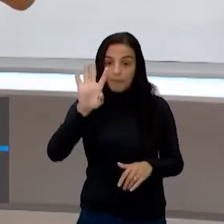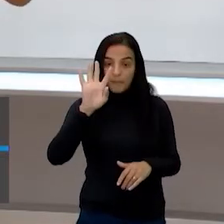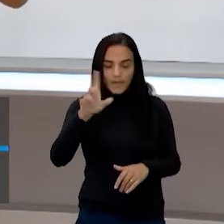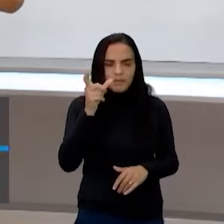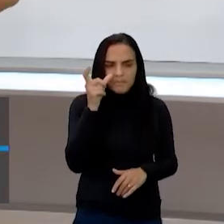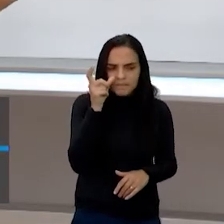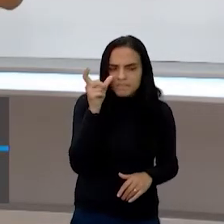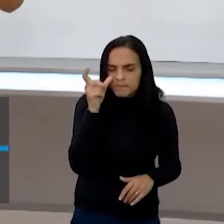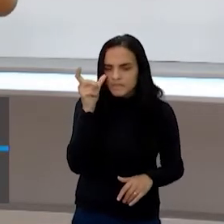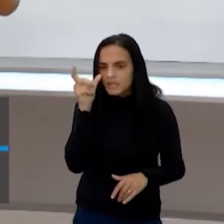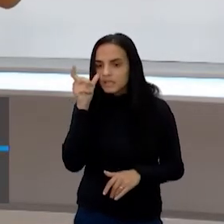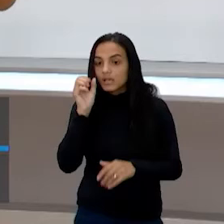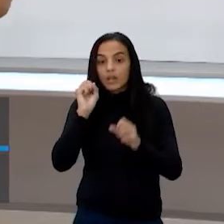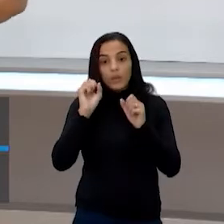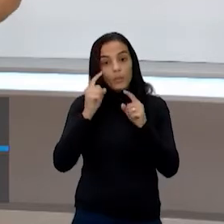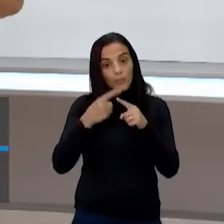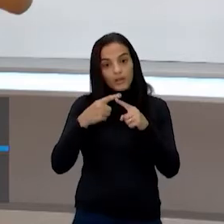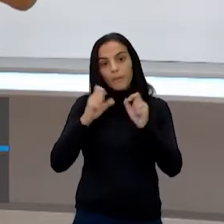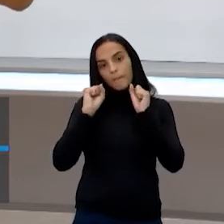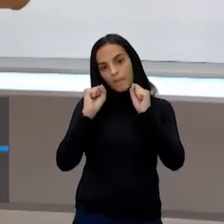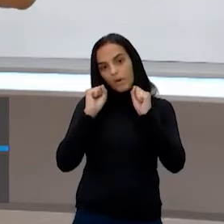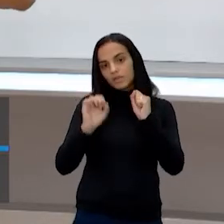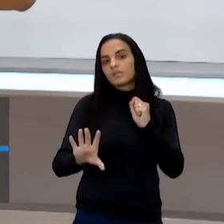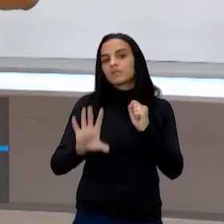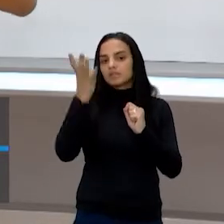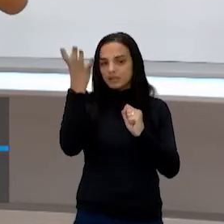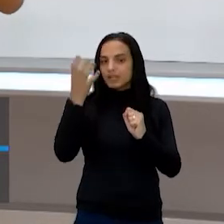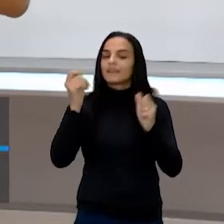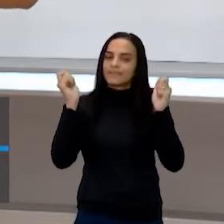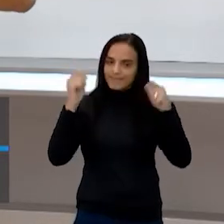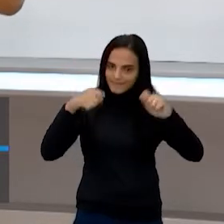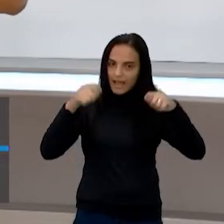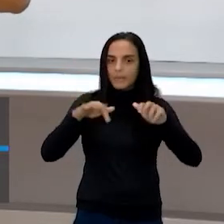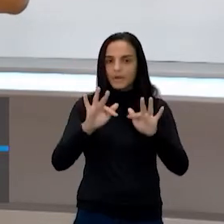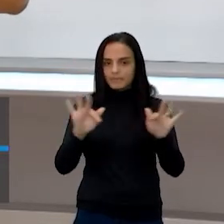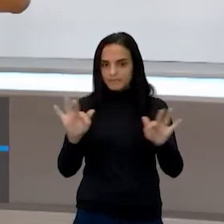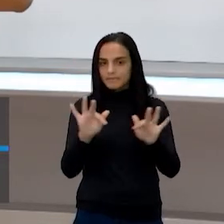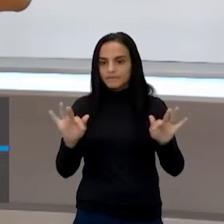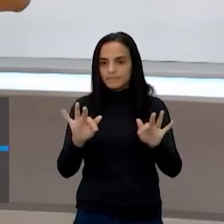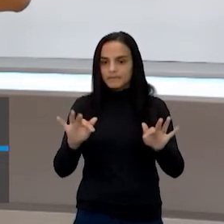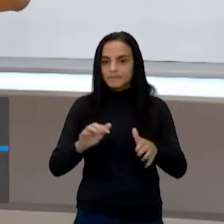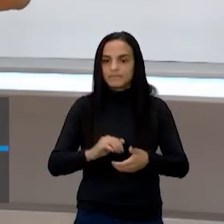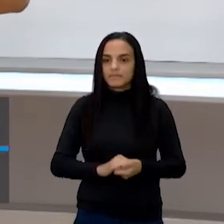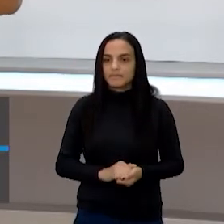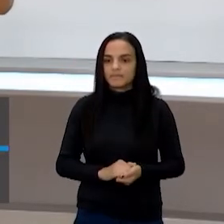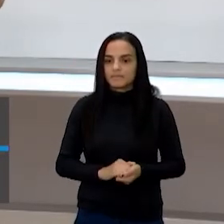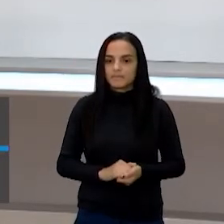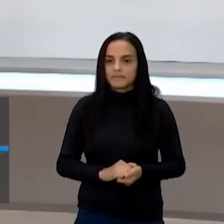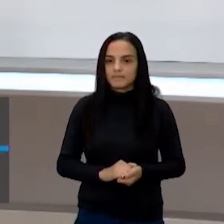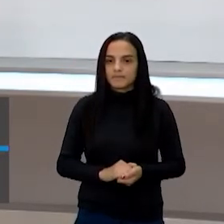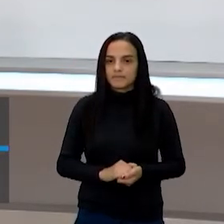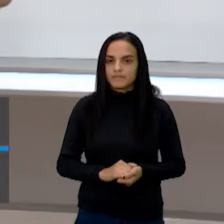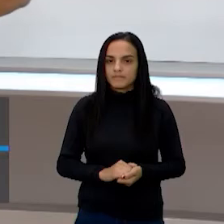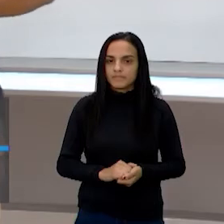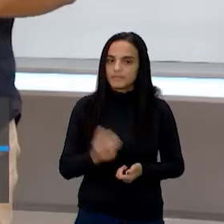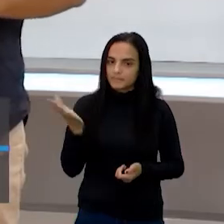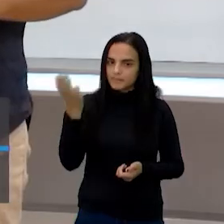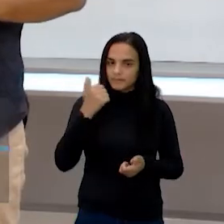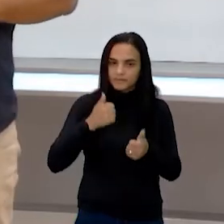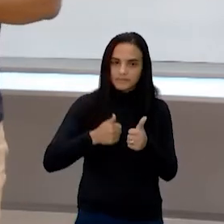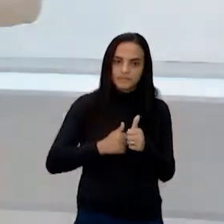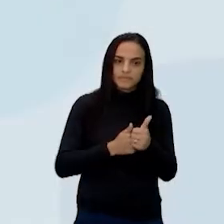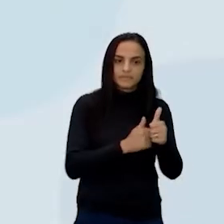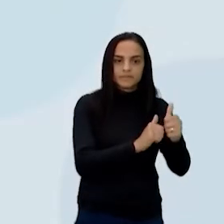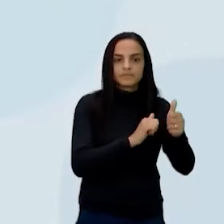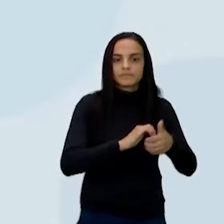situações em que você vai precisar simplificar essa razão. Beleza? Vamos lá, acompanhando aí, ó. O